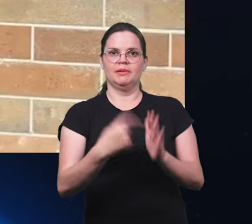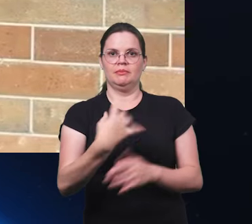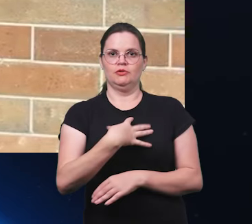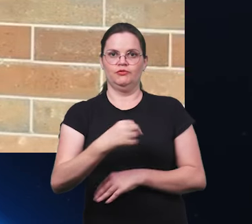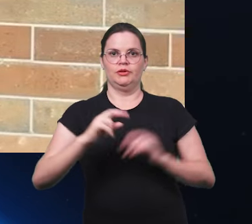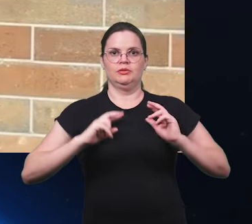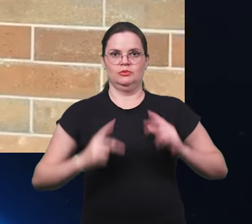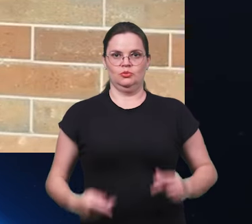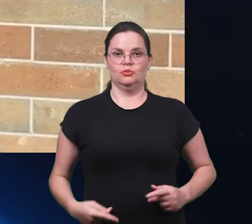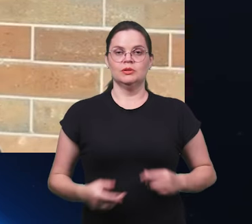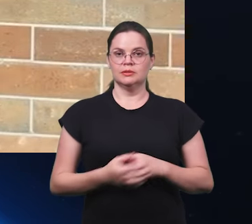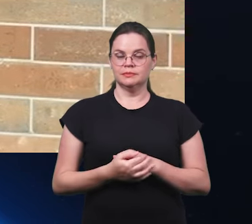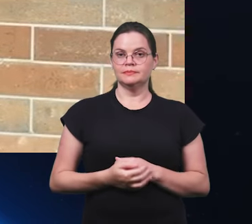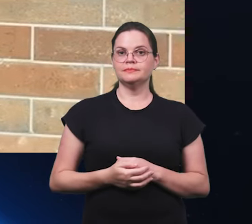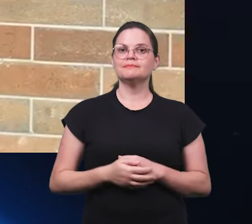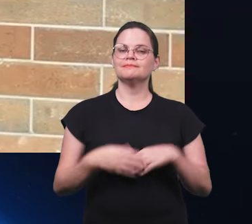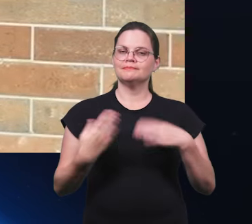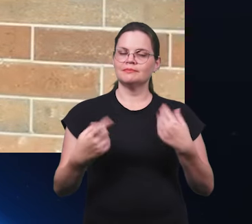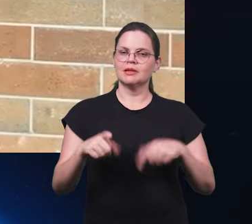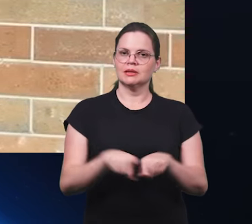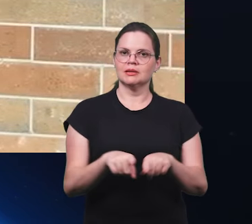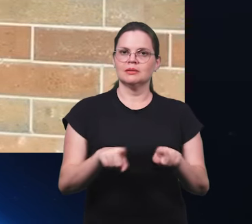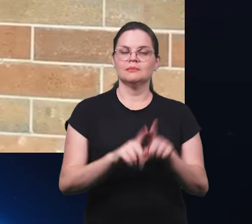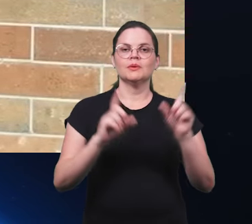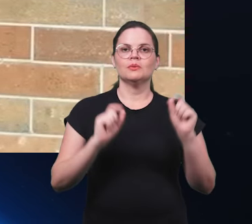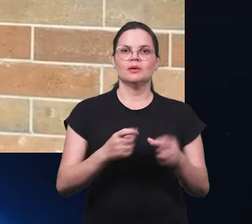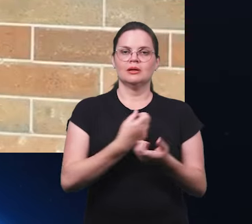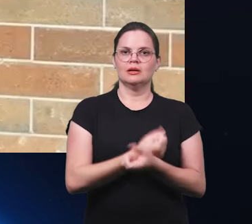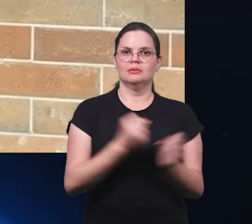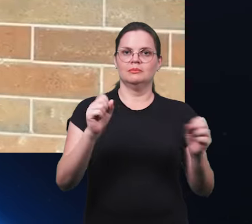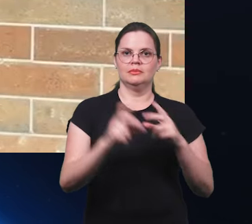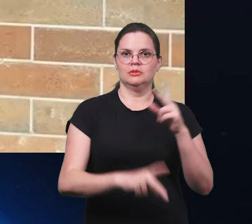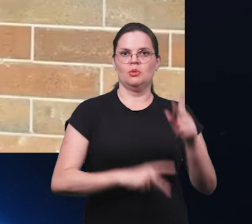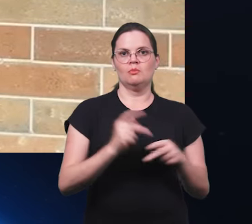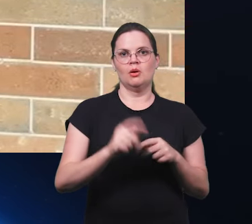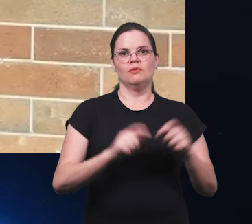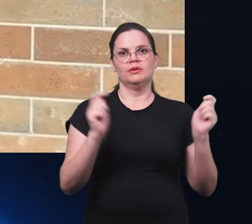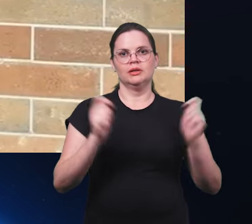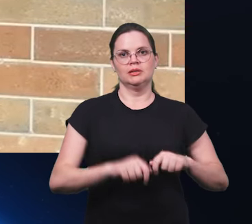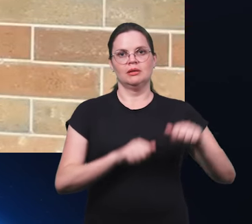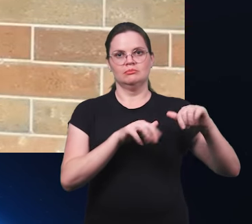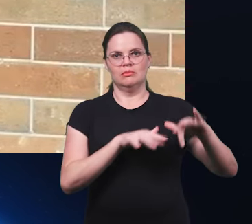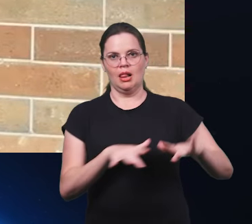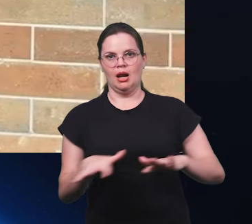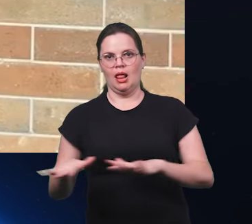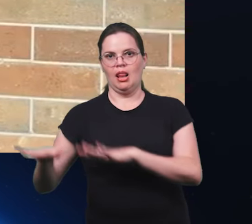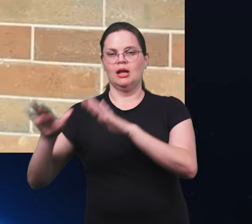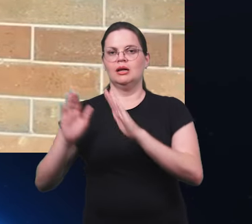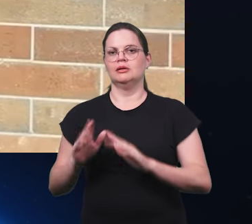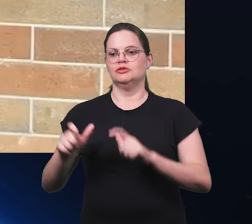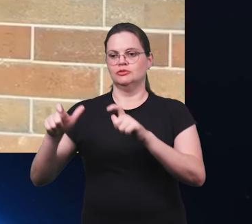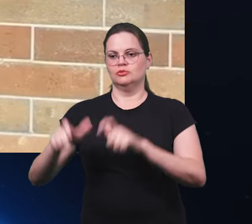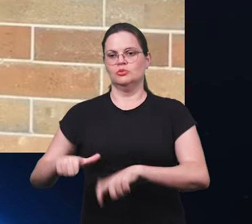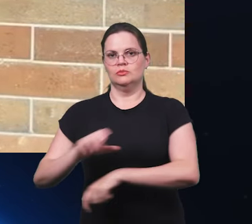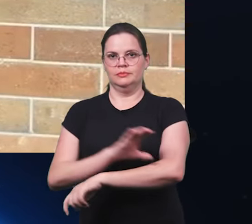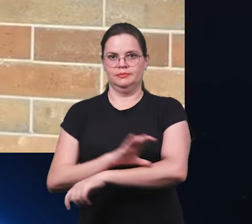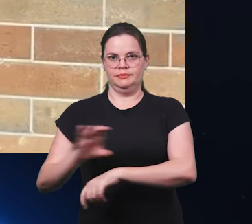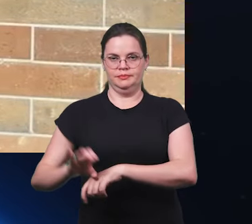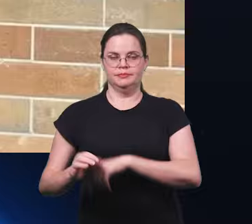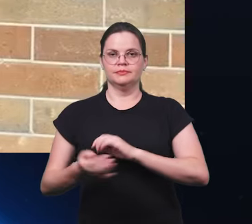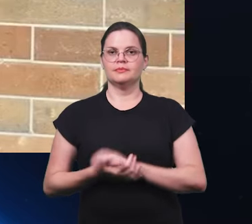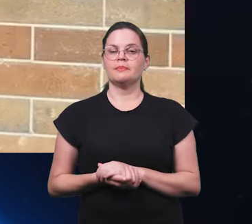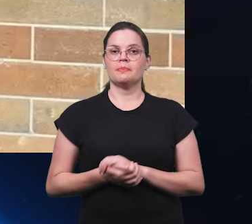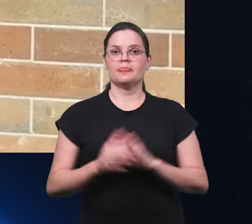mesmo tempo, abrir o caminho para o povo para a caminhada até a terra prometida. Essa festa, para nós,